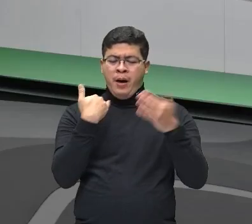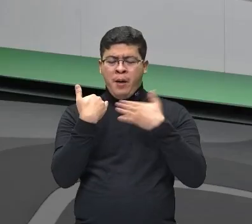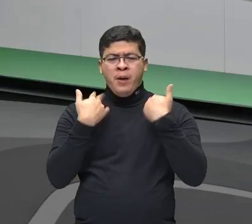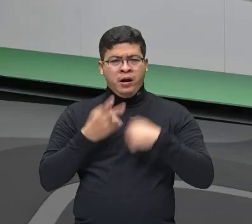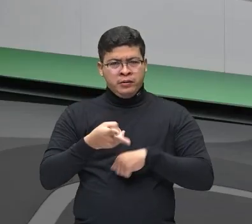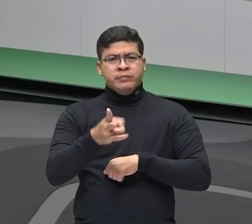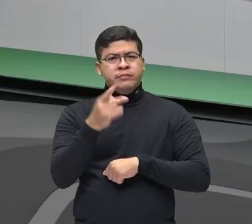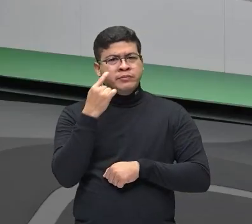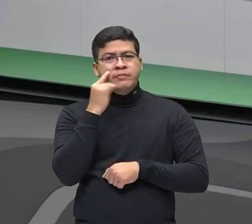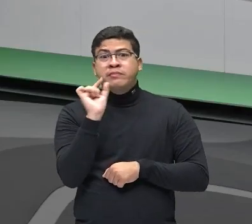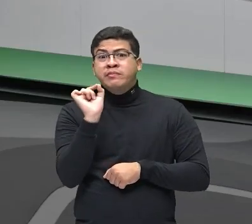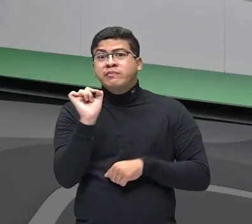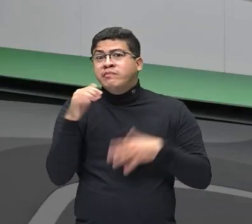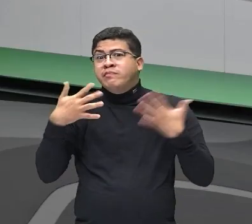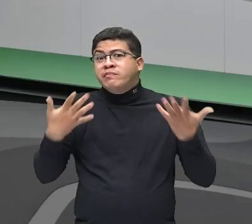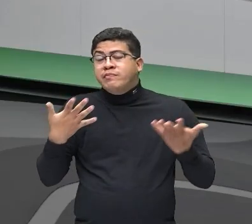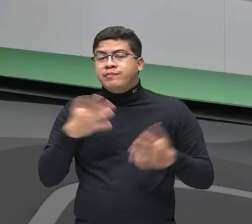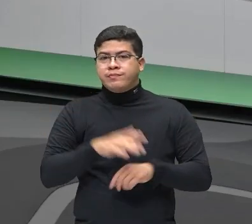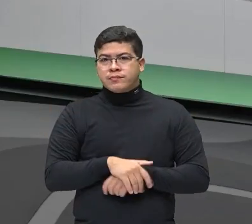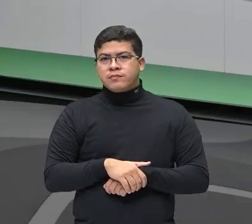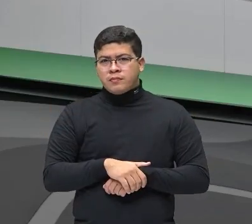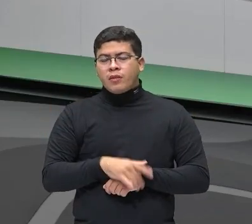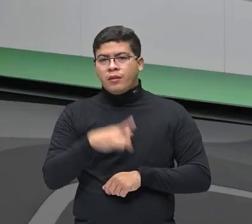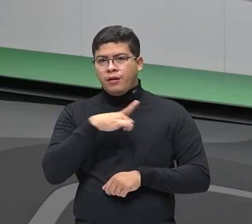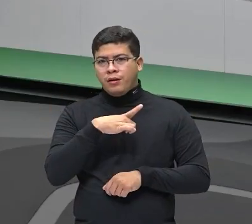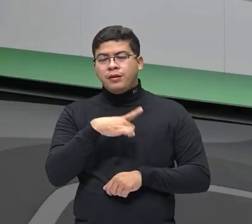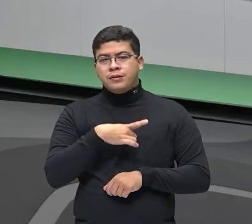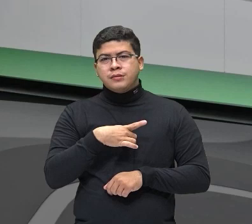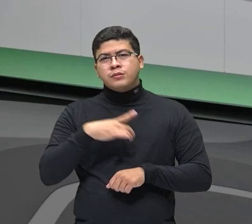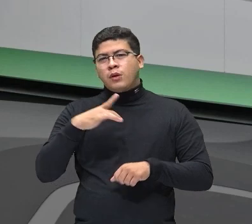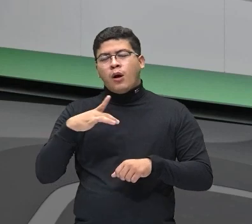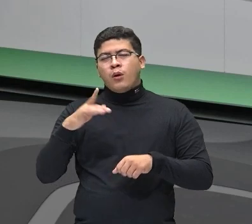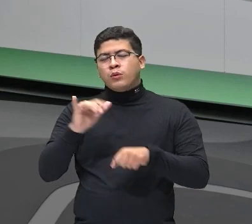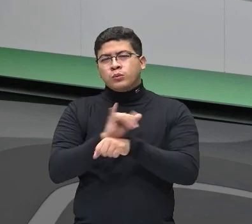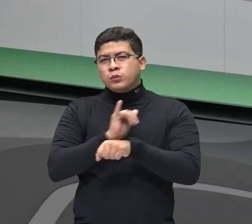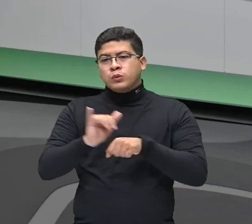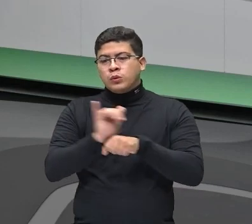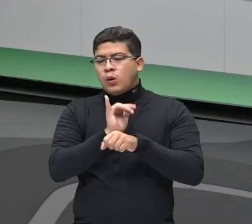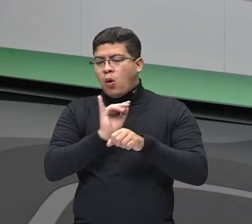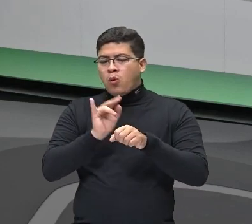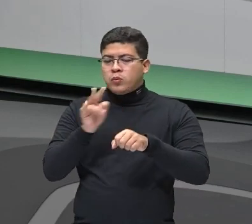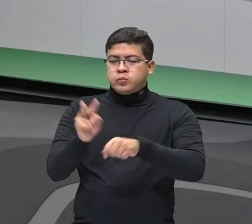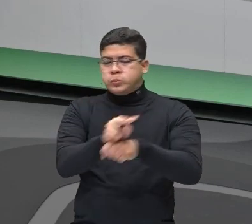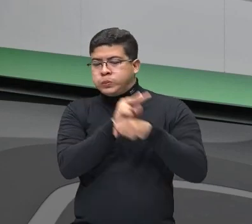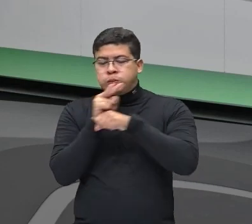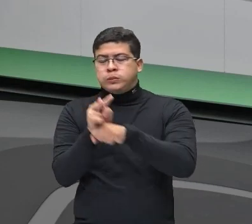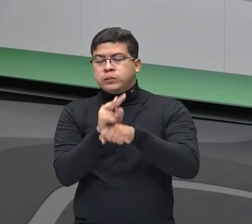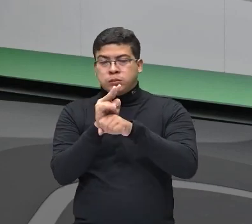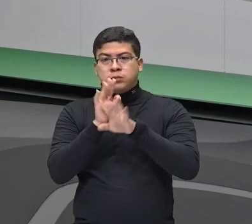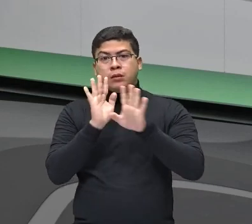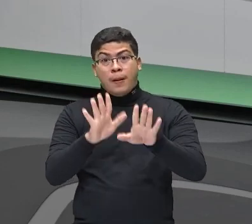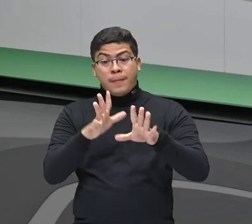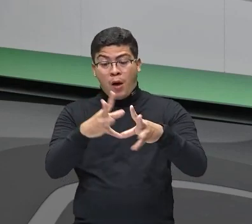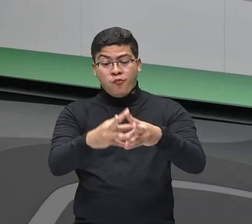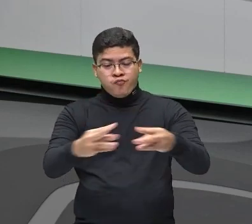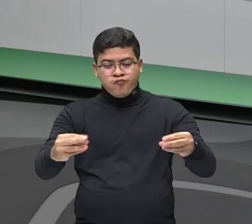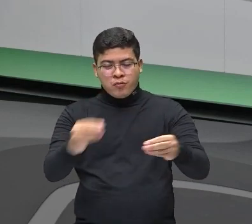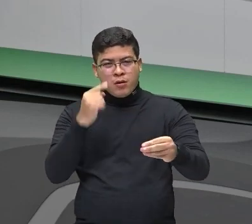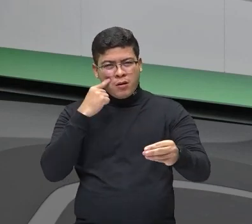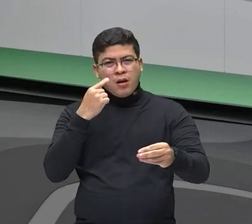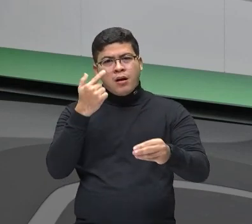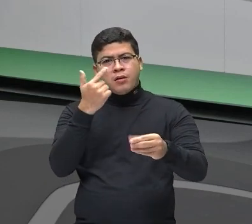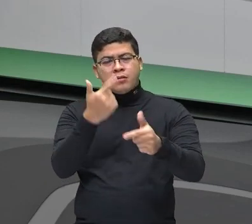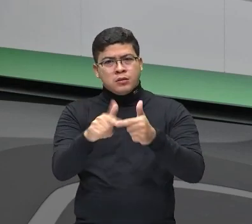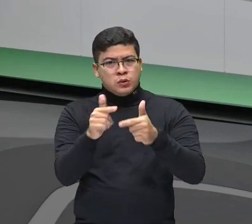bom? Então, o mecanismo, de defesa, de tentar encontrar um meio para eliminar essa